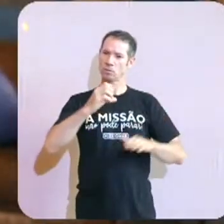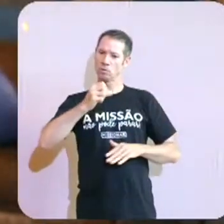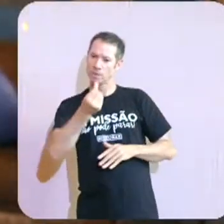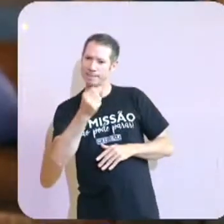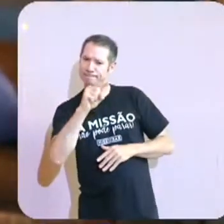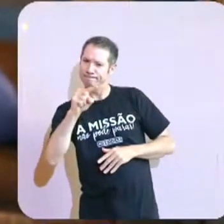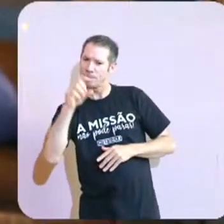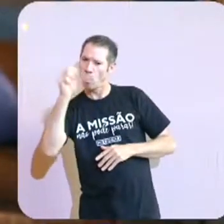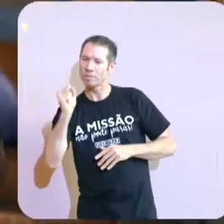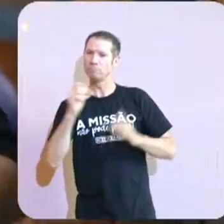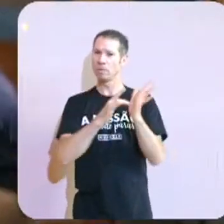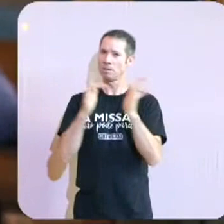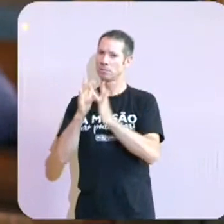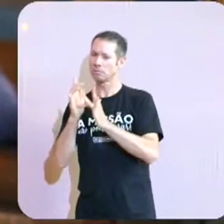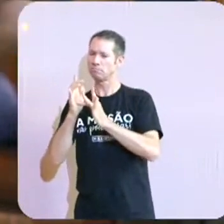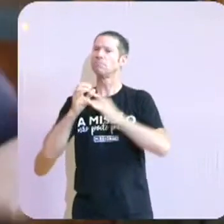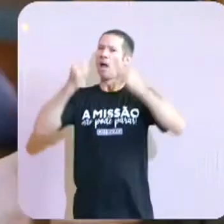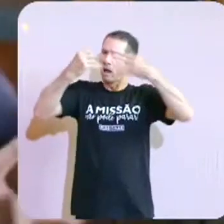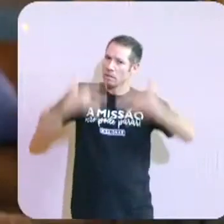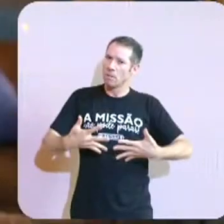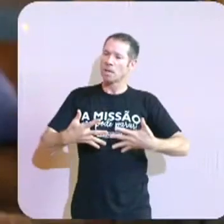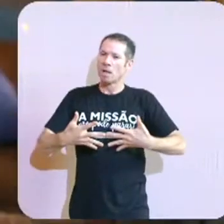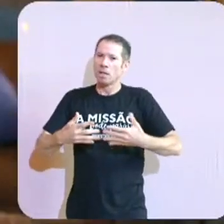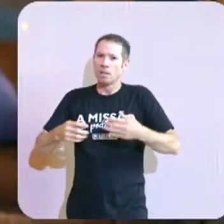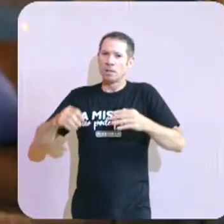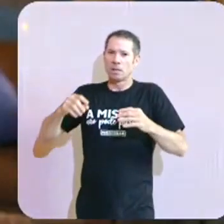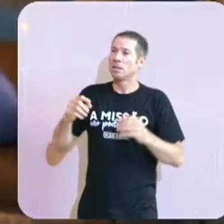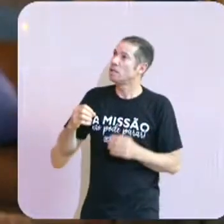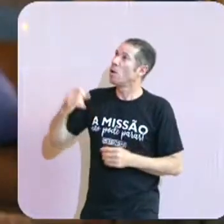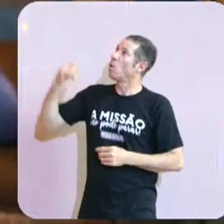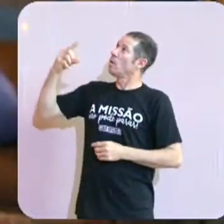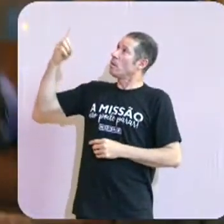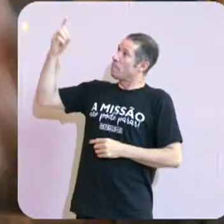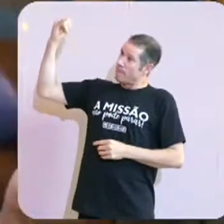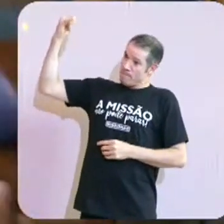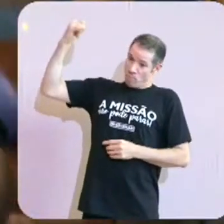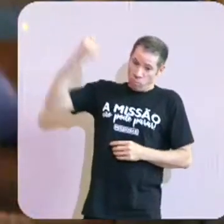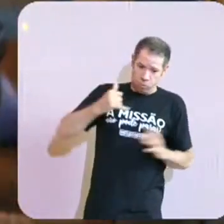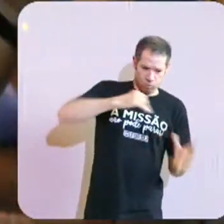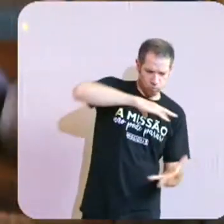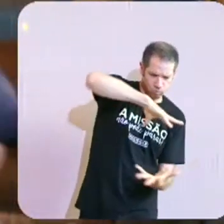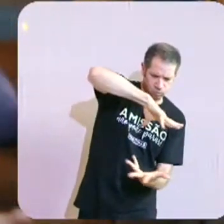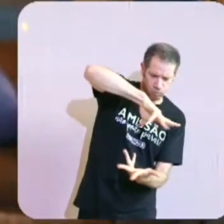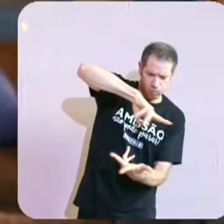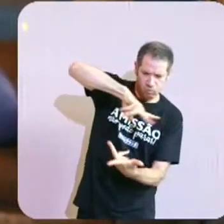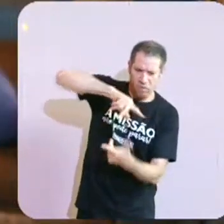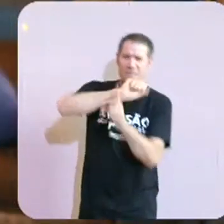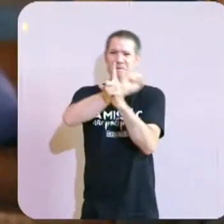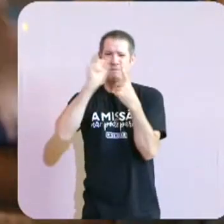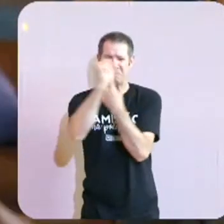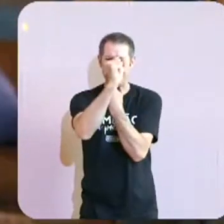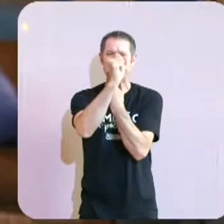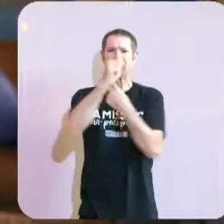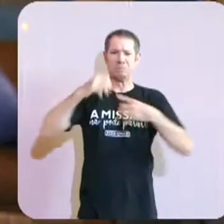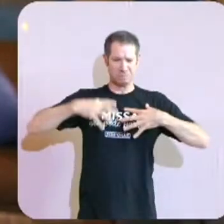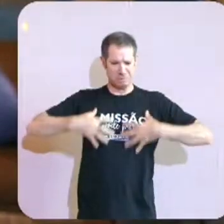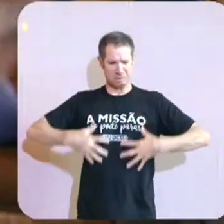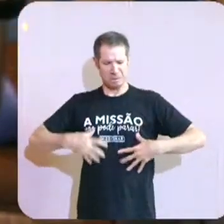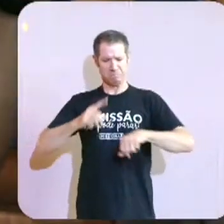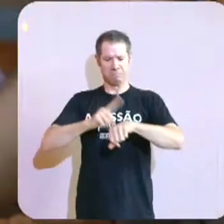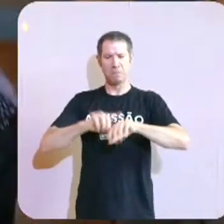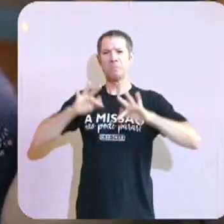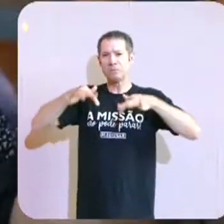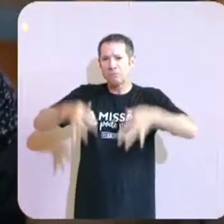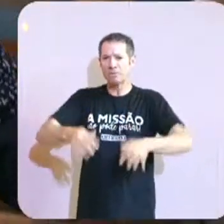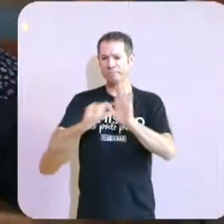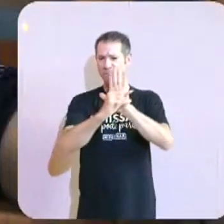8, Jesus fala do âmbito da criação, o que aconteceria no meio físico, no meio social, no tempo do fim. Aí